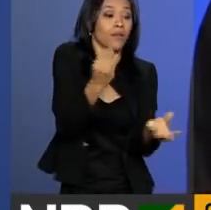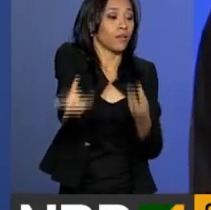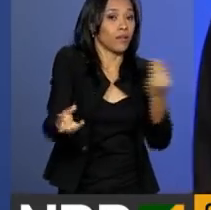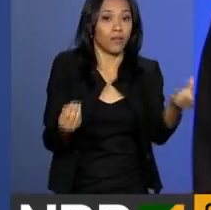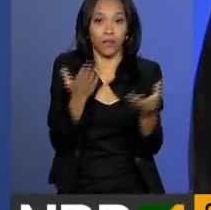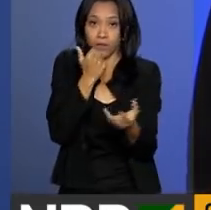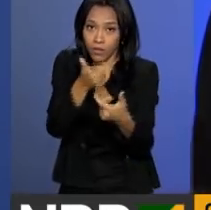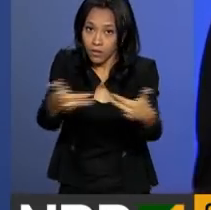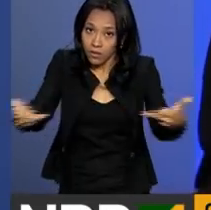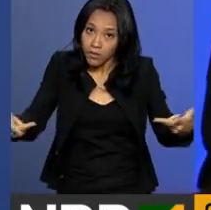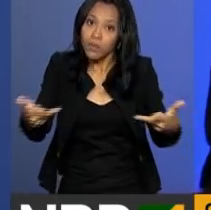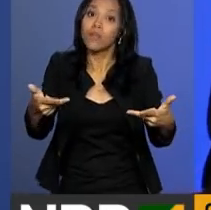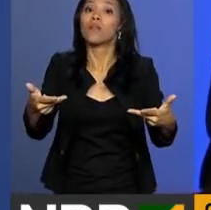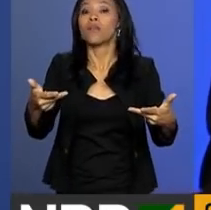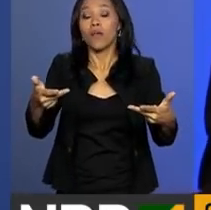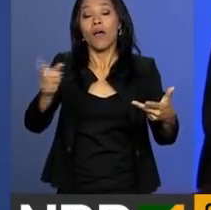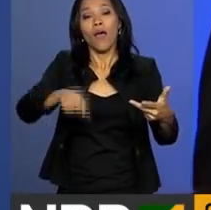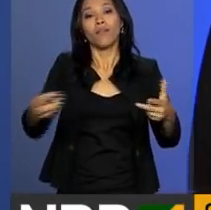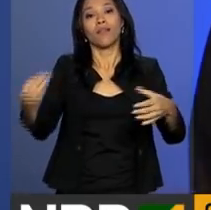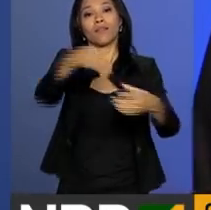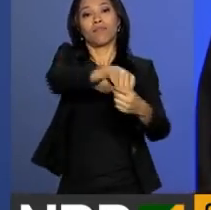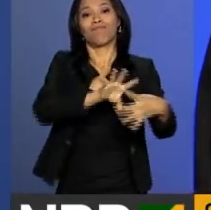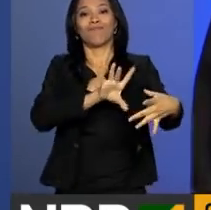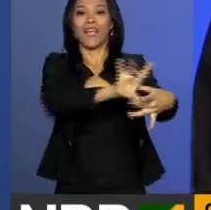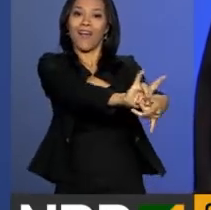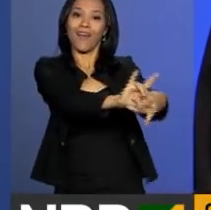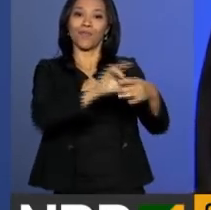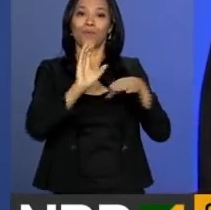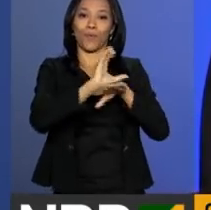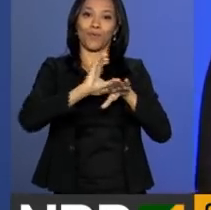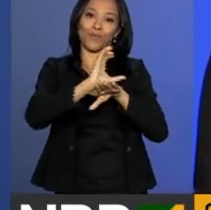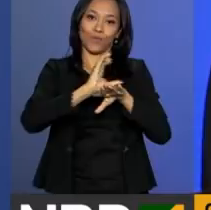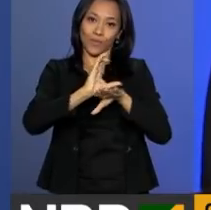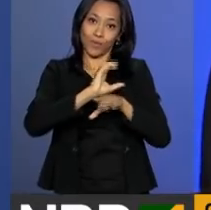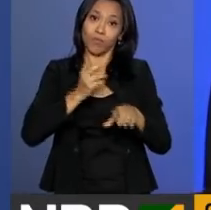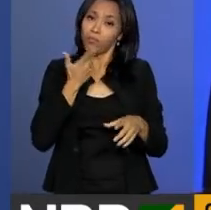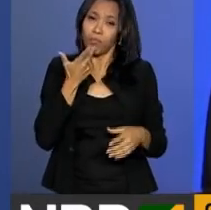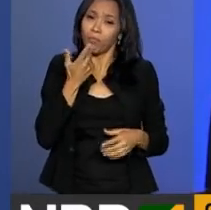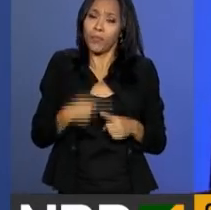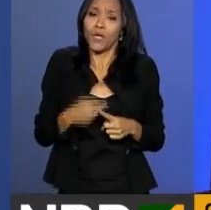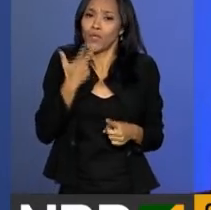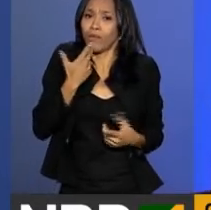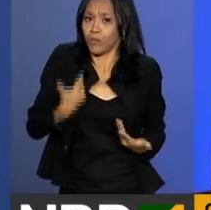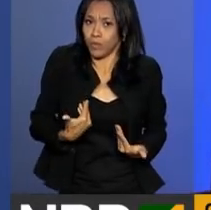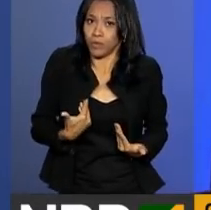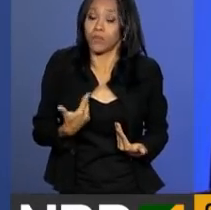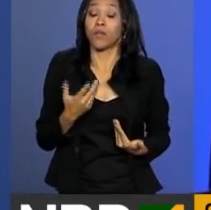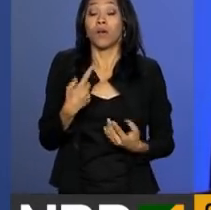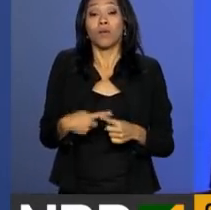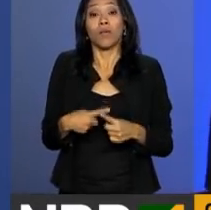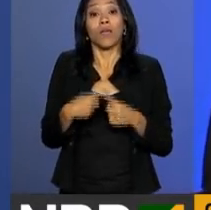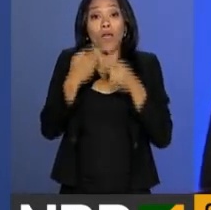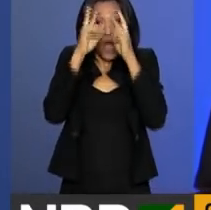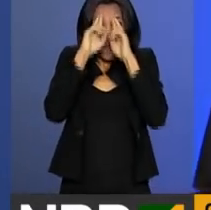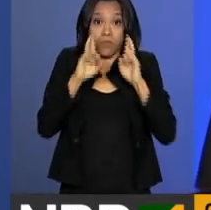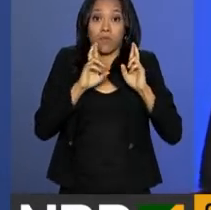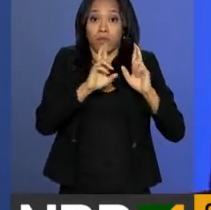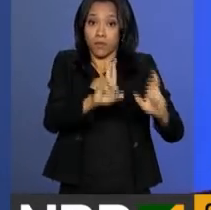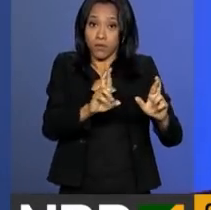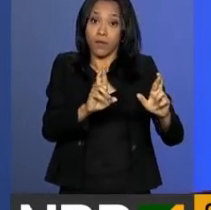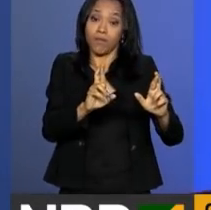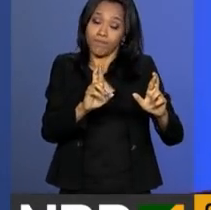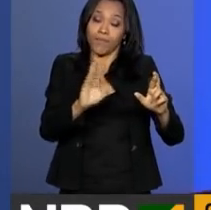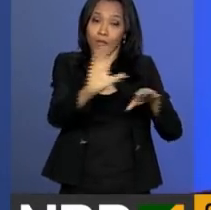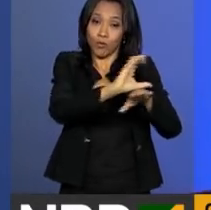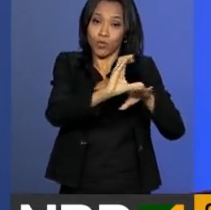pressuposto o texto funcional porque é que estou dizendo isso porque na verdade cumprir a constituição e aqui vão as minhas